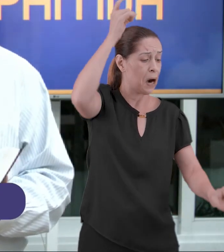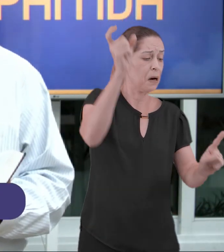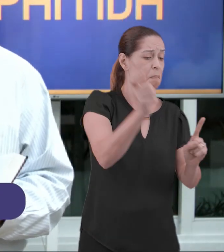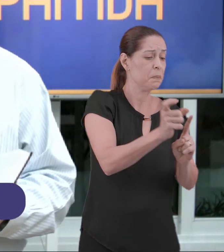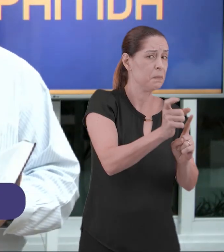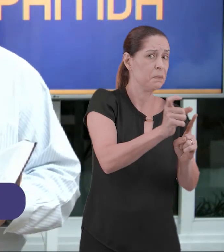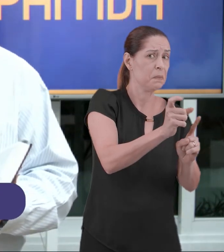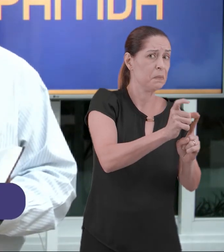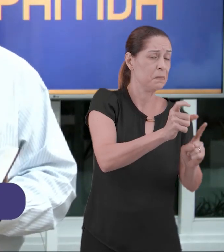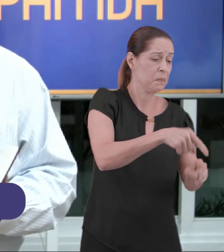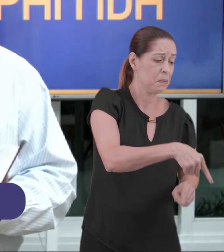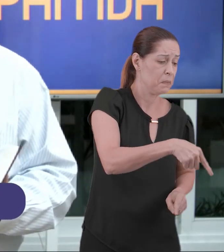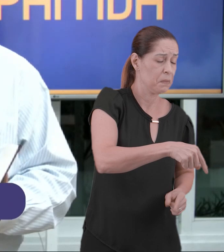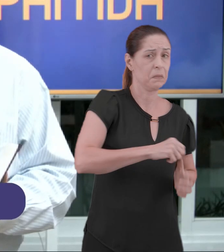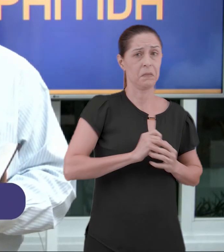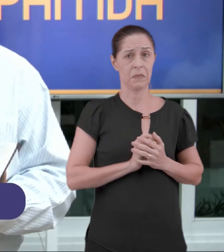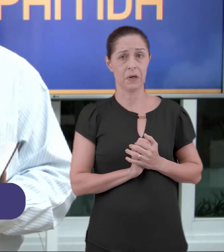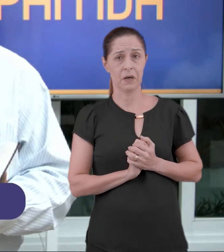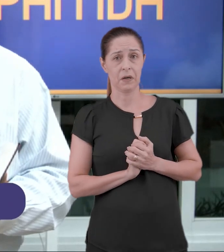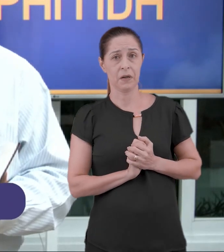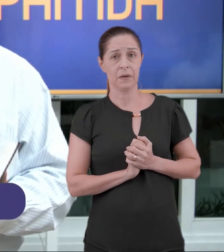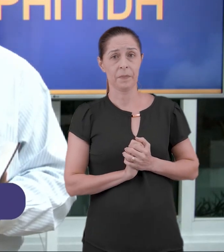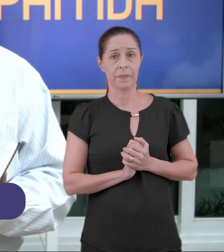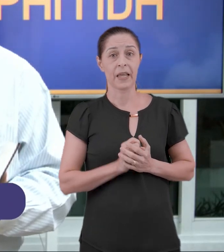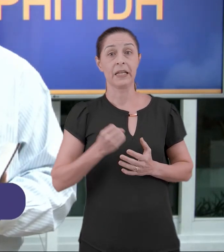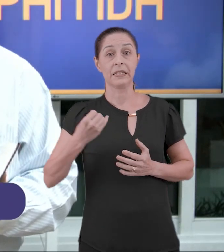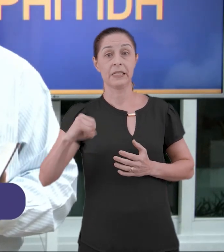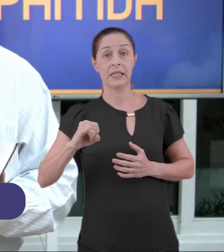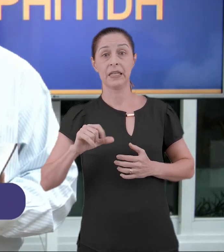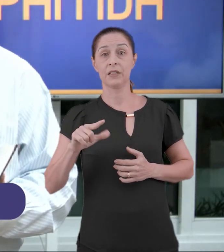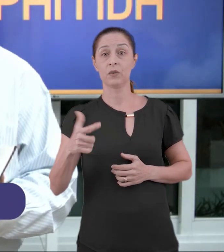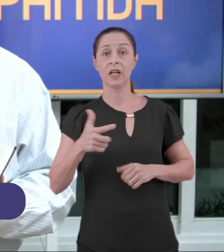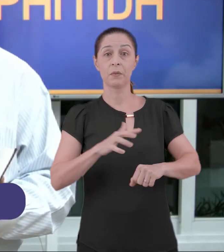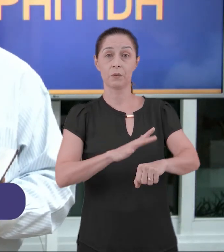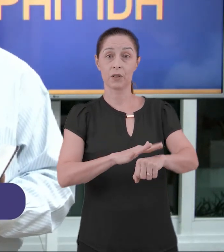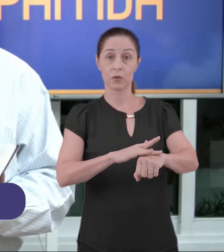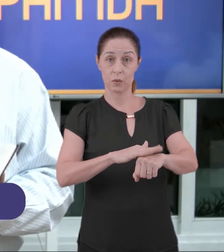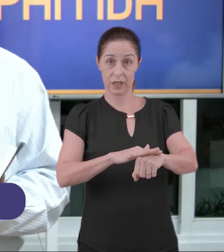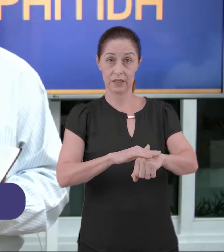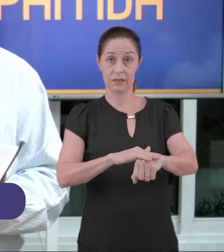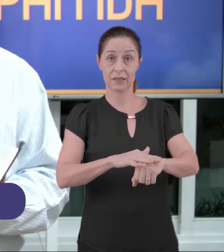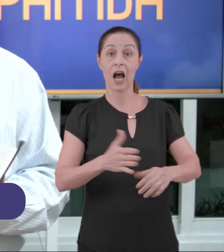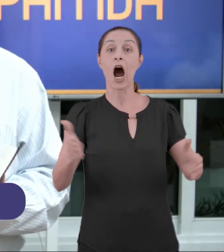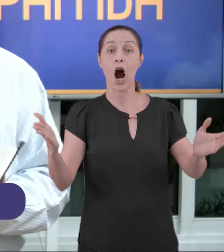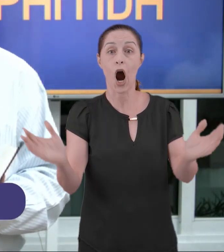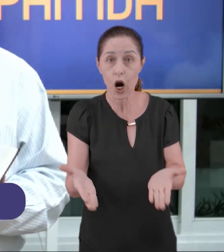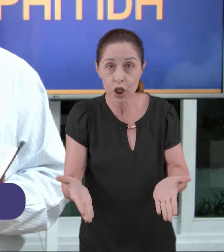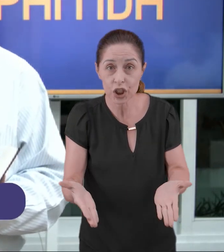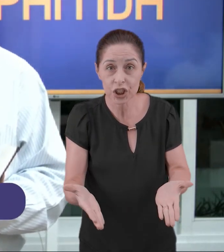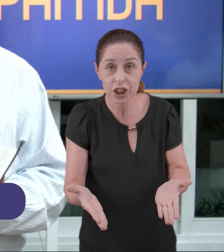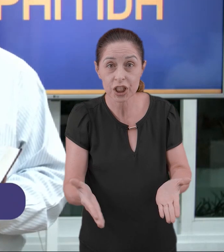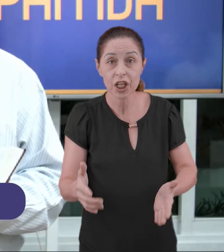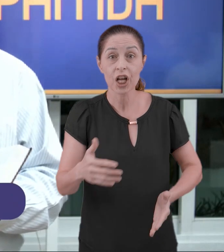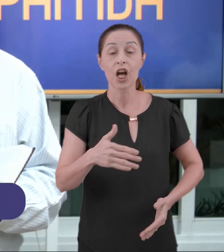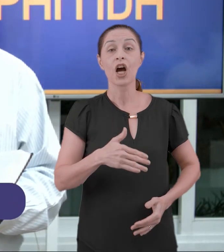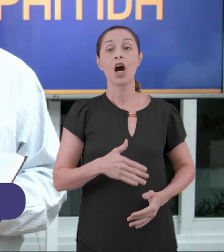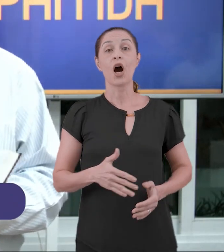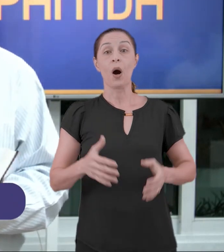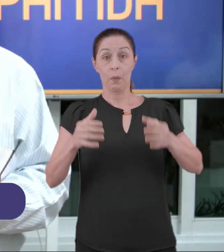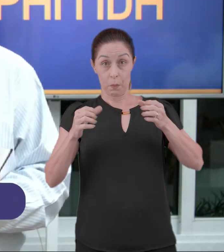Todos nós, se não temos uma doença aqui, um dia nós morreremos com algum tipo de